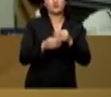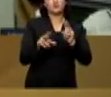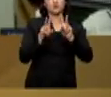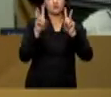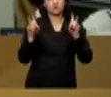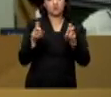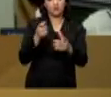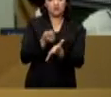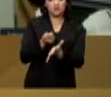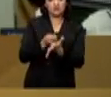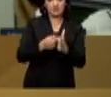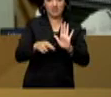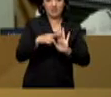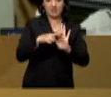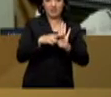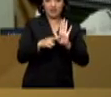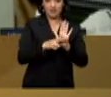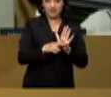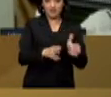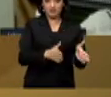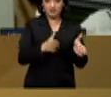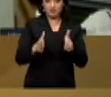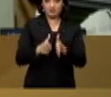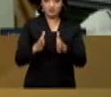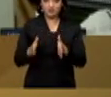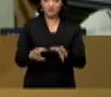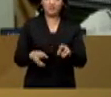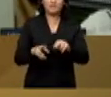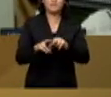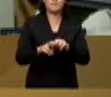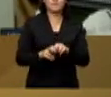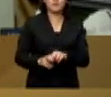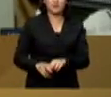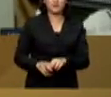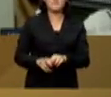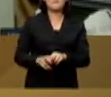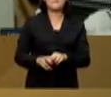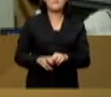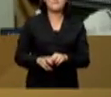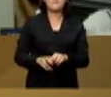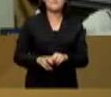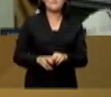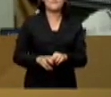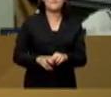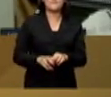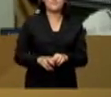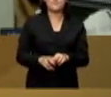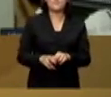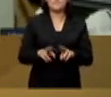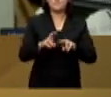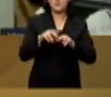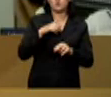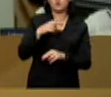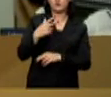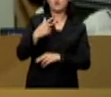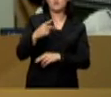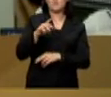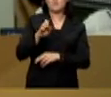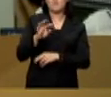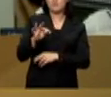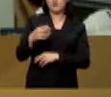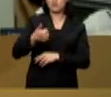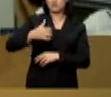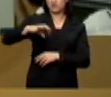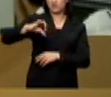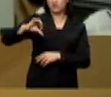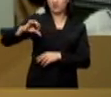estabelecimento de normas procedimentais, seja pelo próprio reconhecimento trazido pela PEC 197/2011 ao